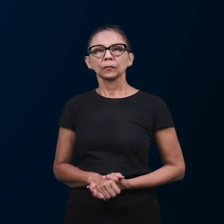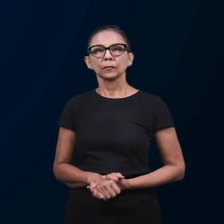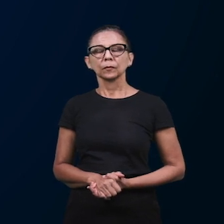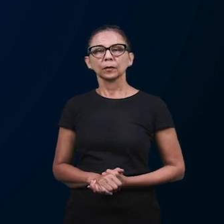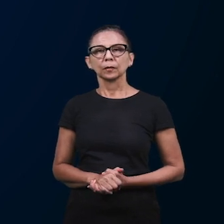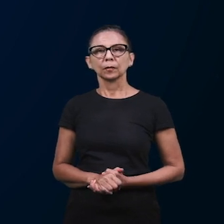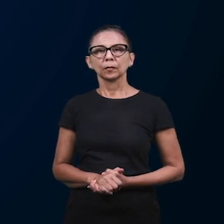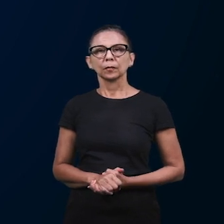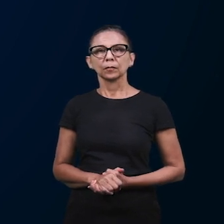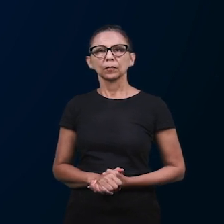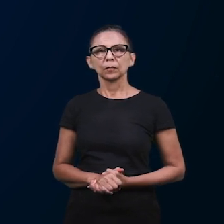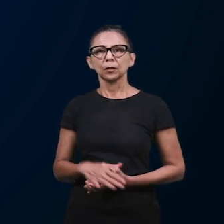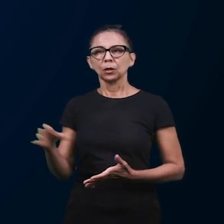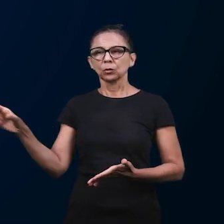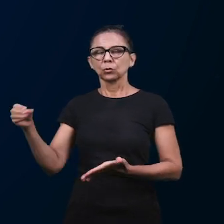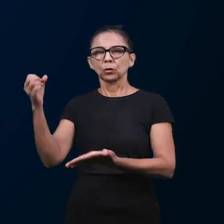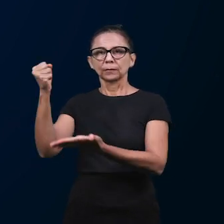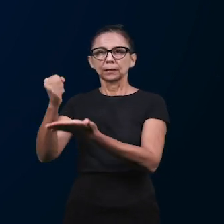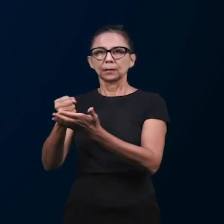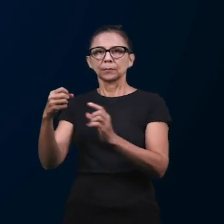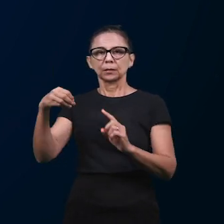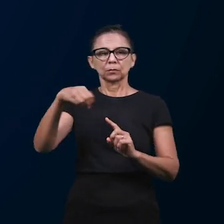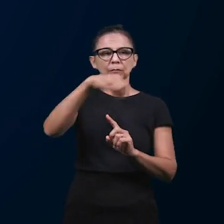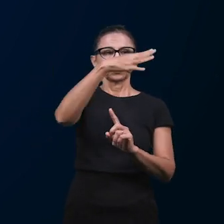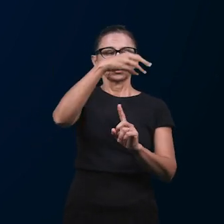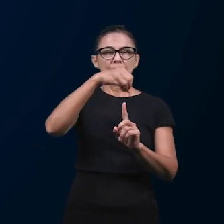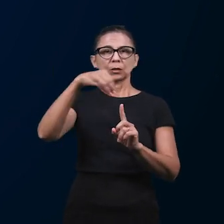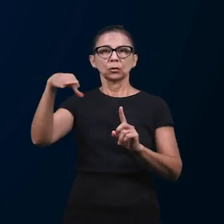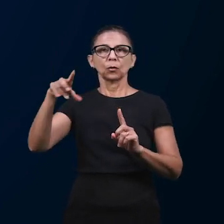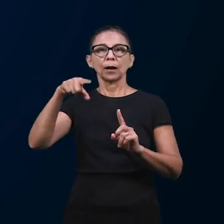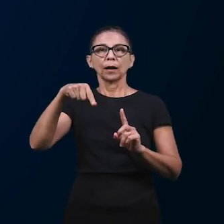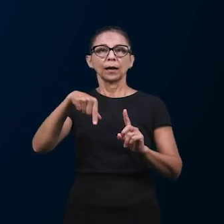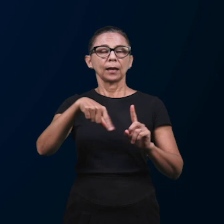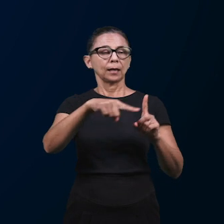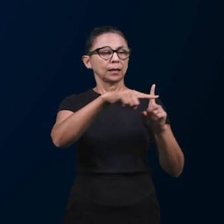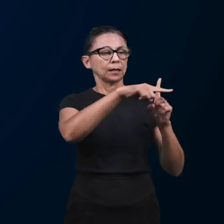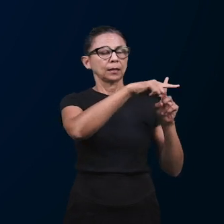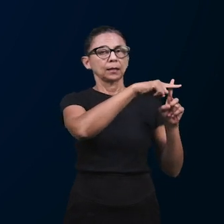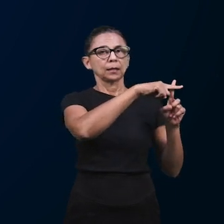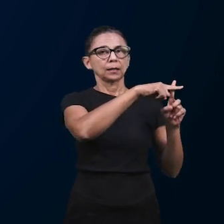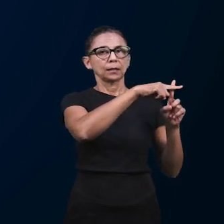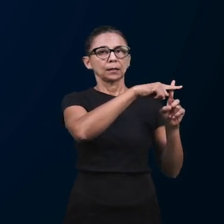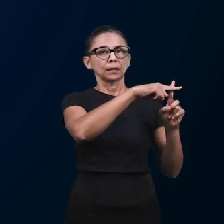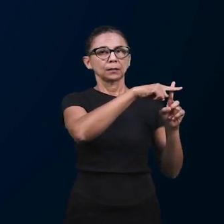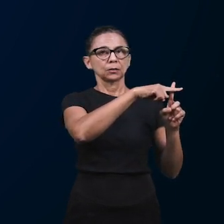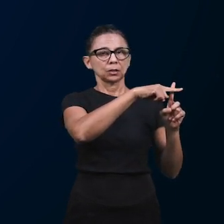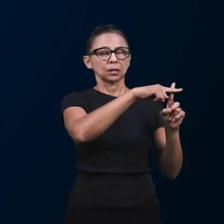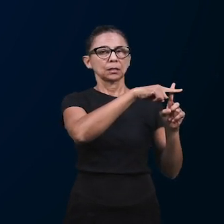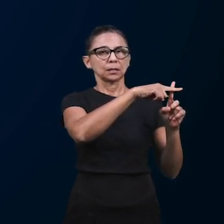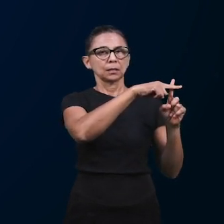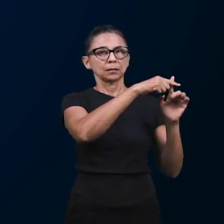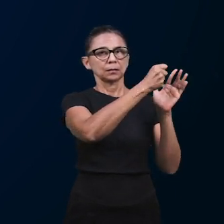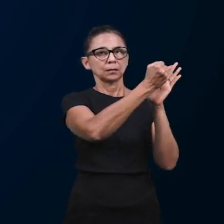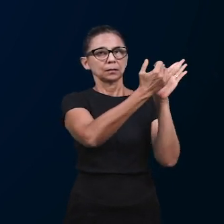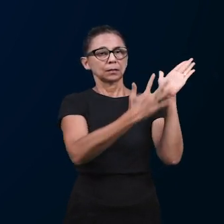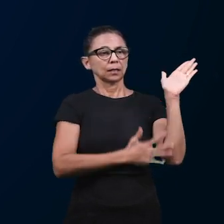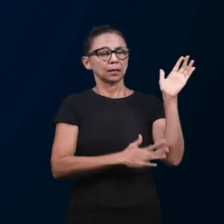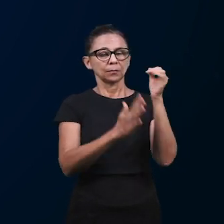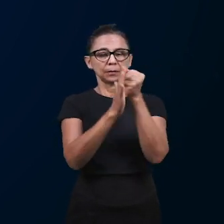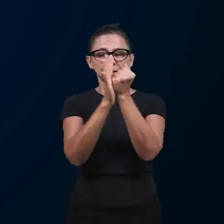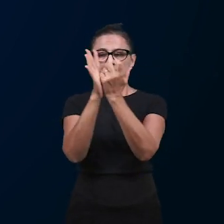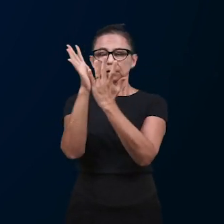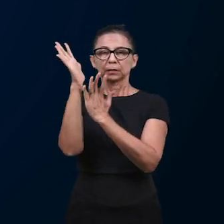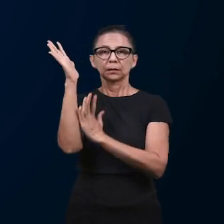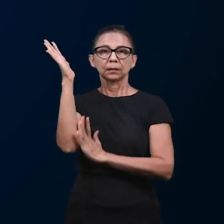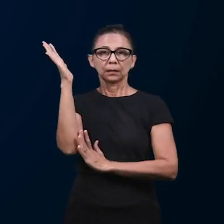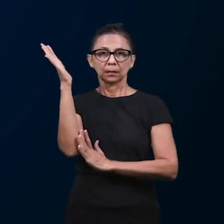Testamento. Quando ele derrama o seu sangue na cruz do Calvário, ele valida